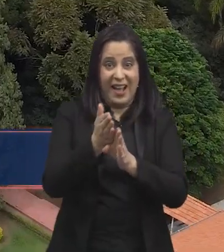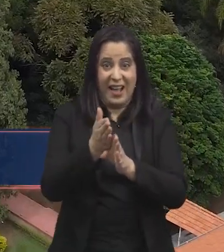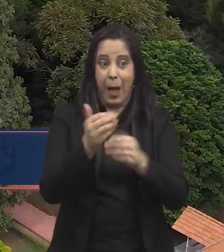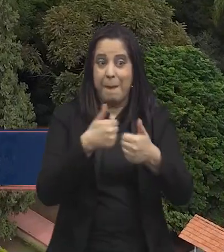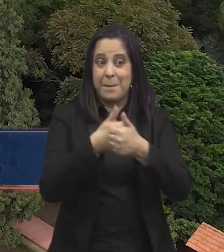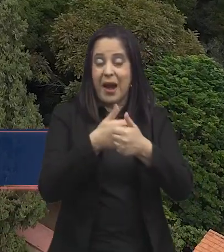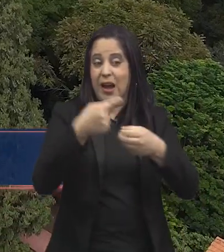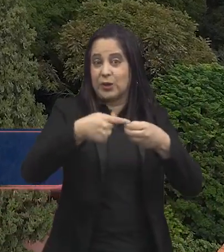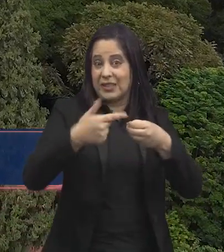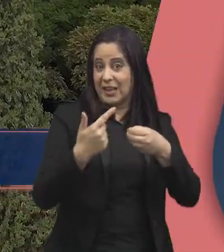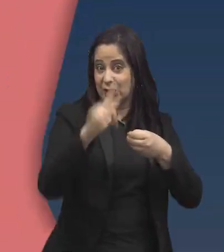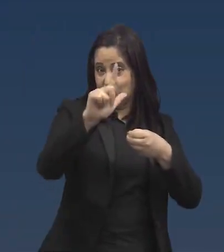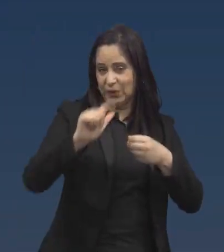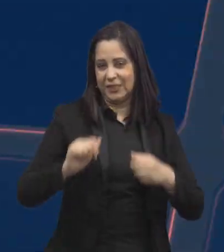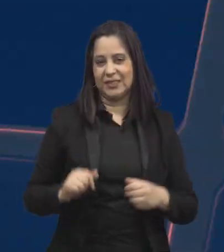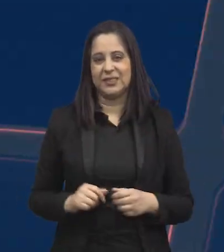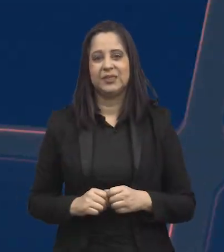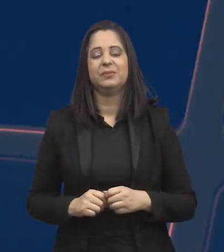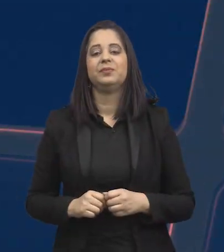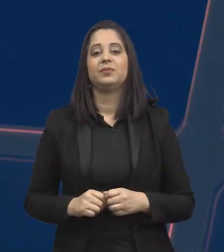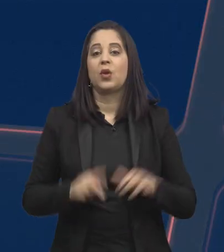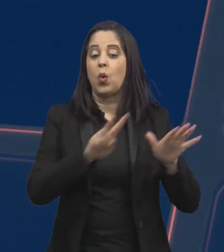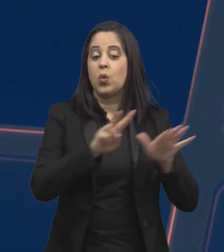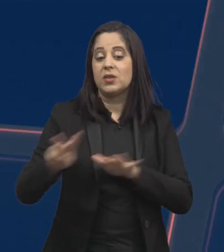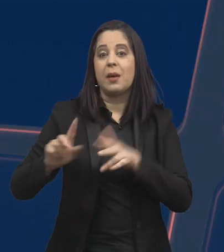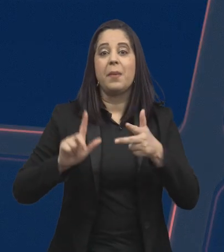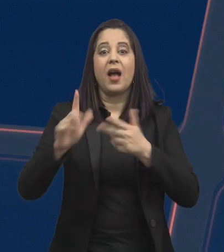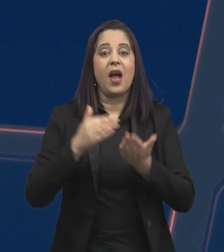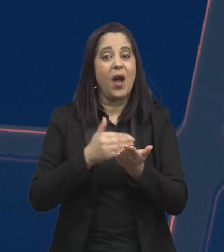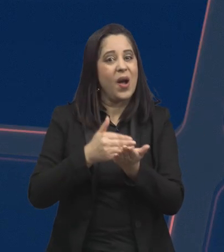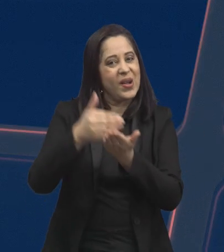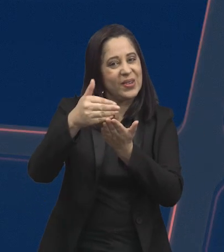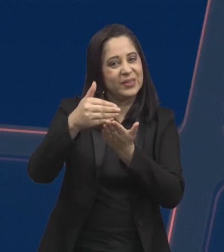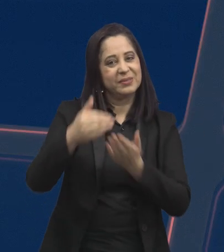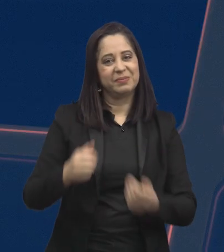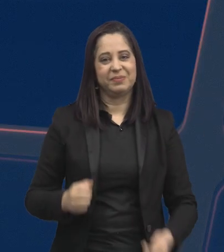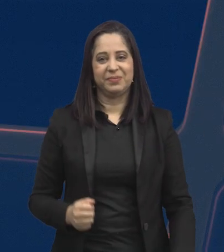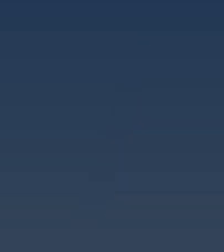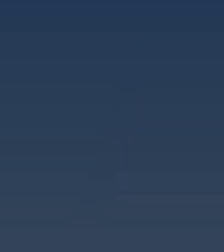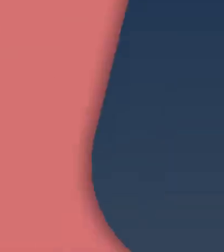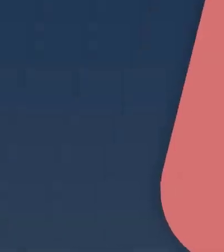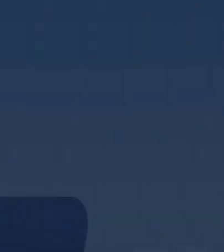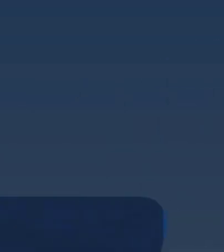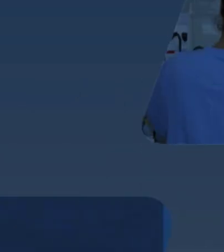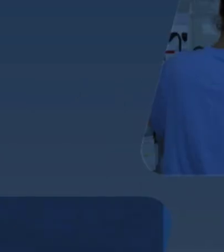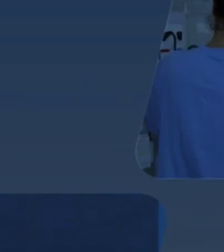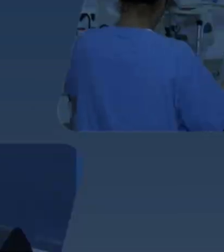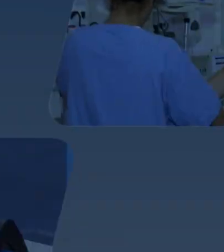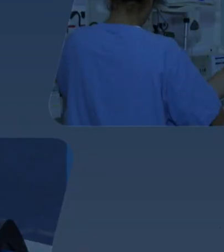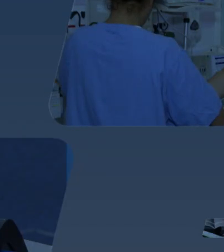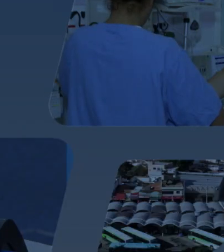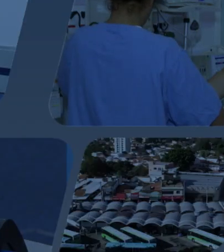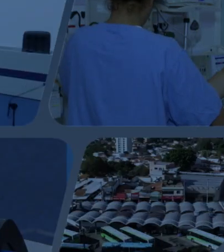quem constrói a nossa cidade. Semana Legislativa começa agora.